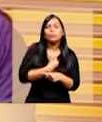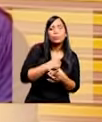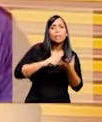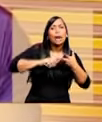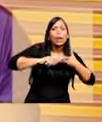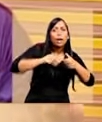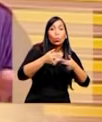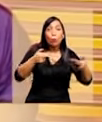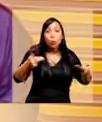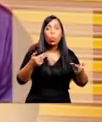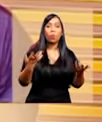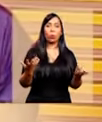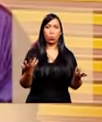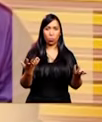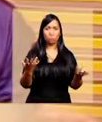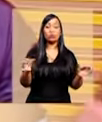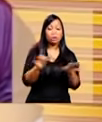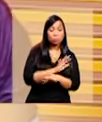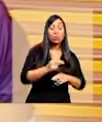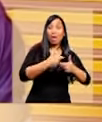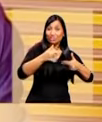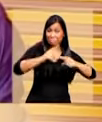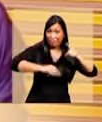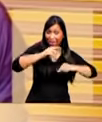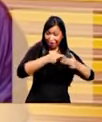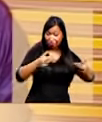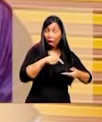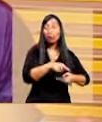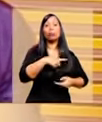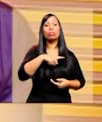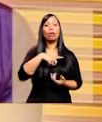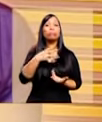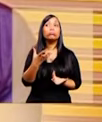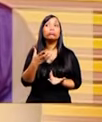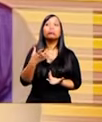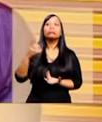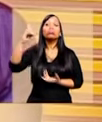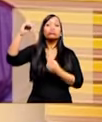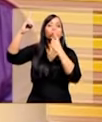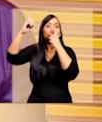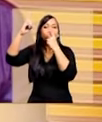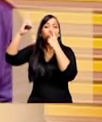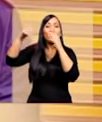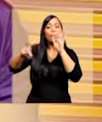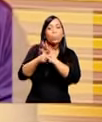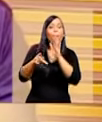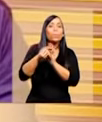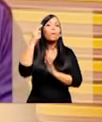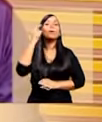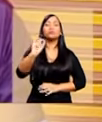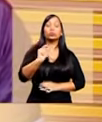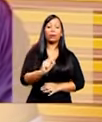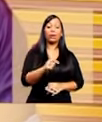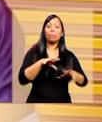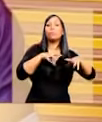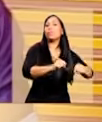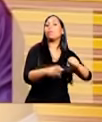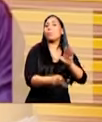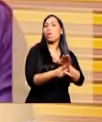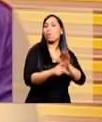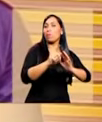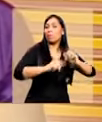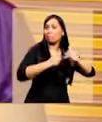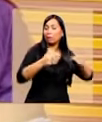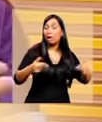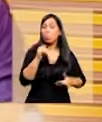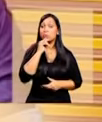o sentido basicamente se resumiria à matéria, ele tem uma espiritualidade materialista. A pessoa que é cristã tem